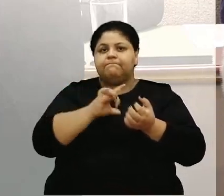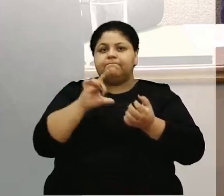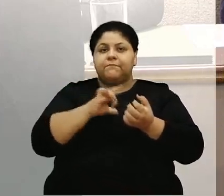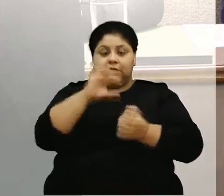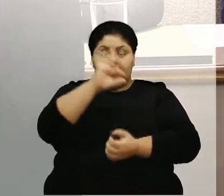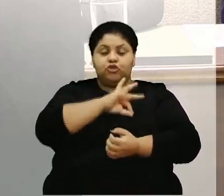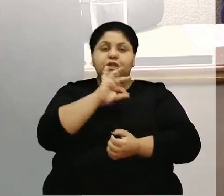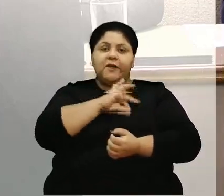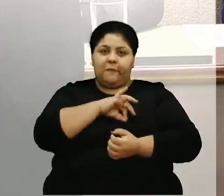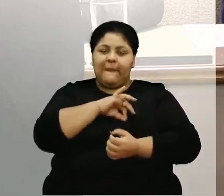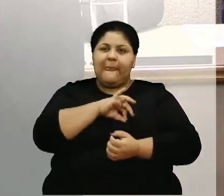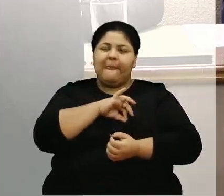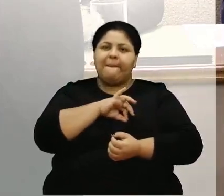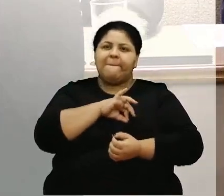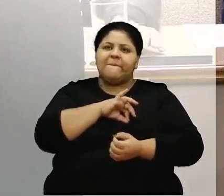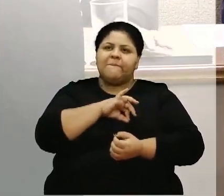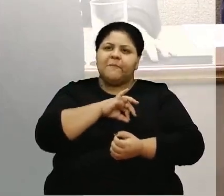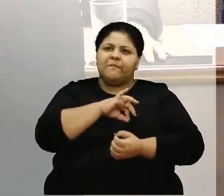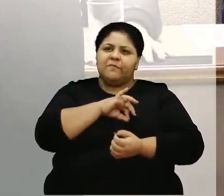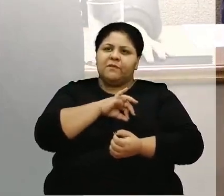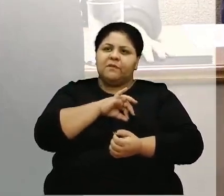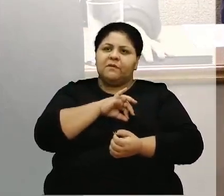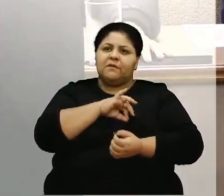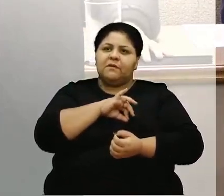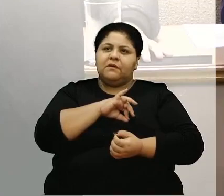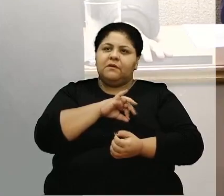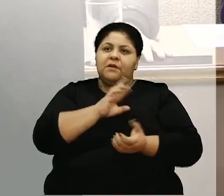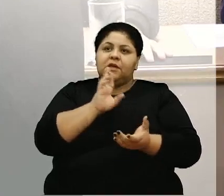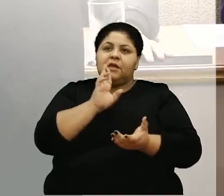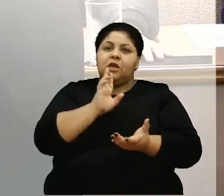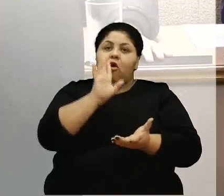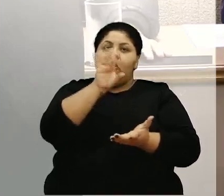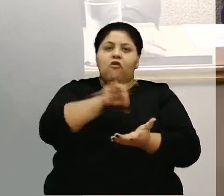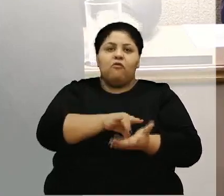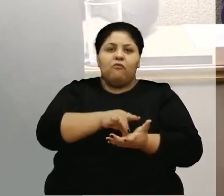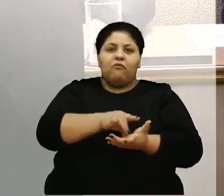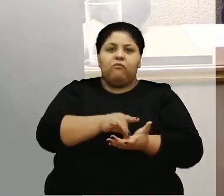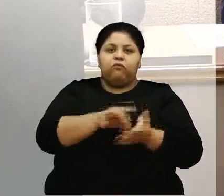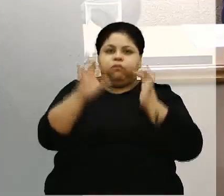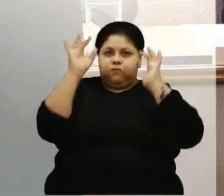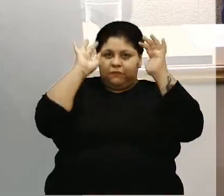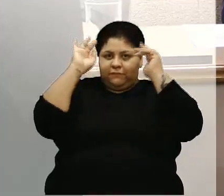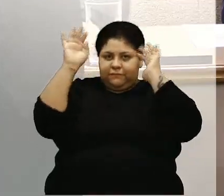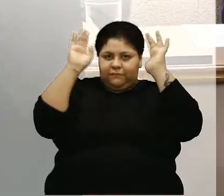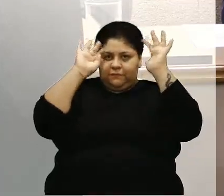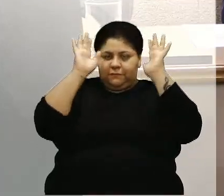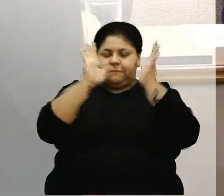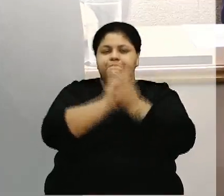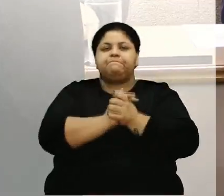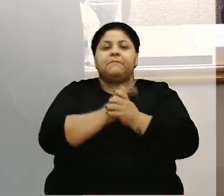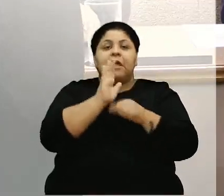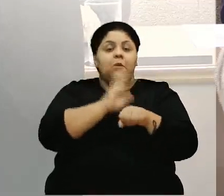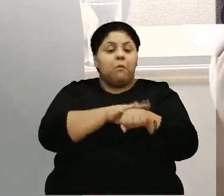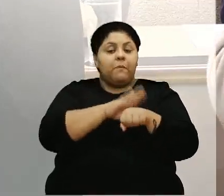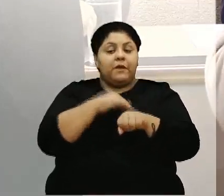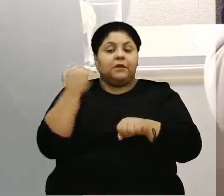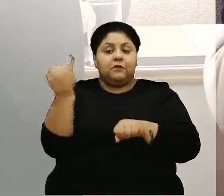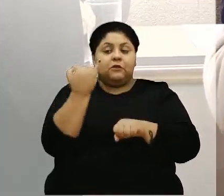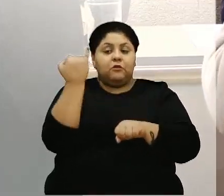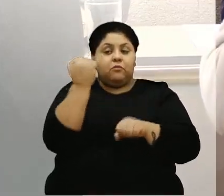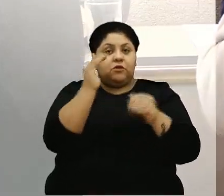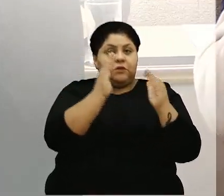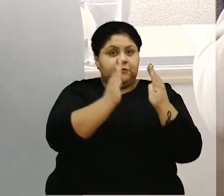renda e realizarem seus sonhos. Então é um movimento importante que a Casa vive, e eu